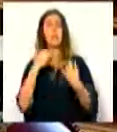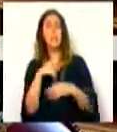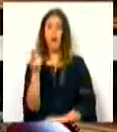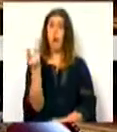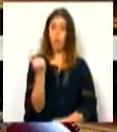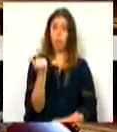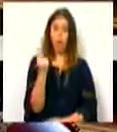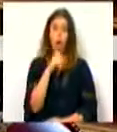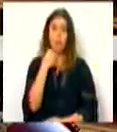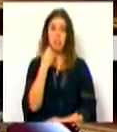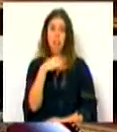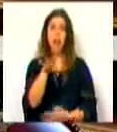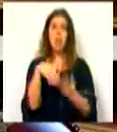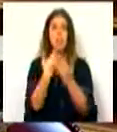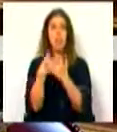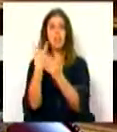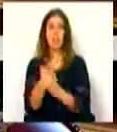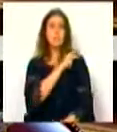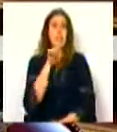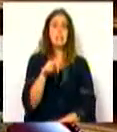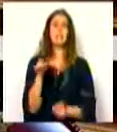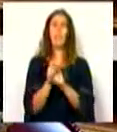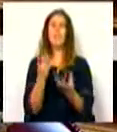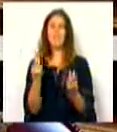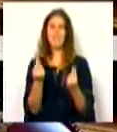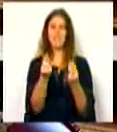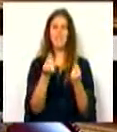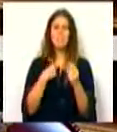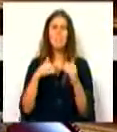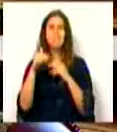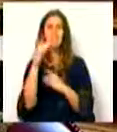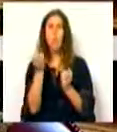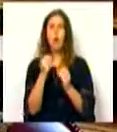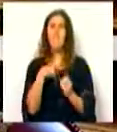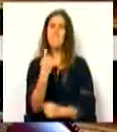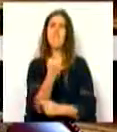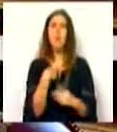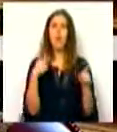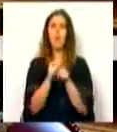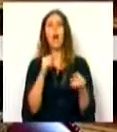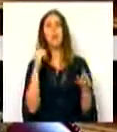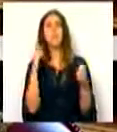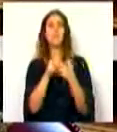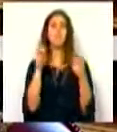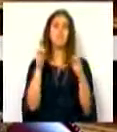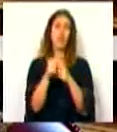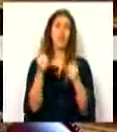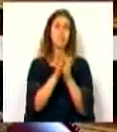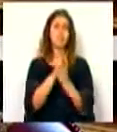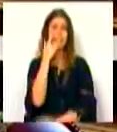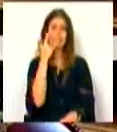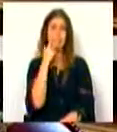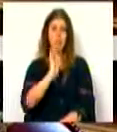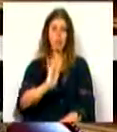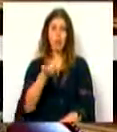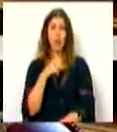verbas disponibilizadas a estas universidades não têm contemplado qualquer majoração que permita fazer face aos sobrecustos por todos reconhecidos.